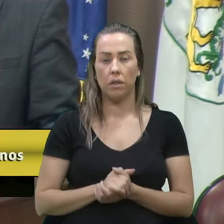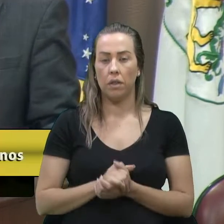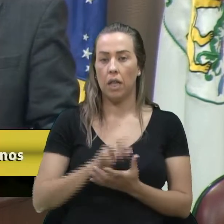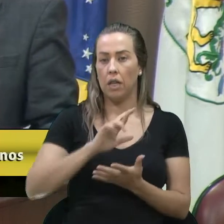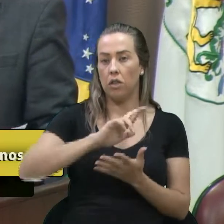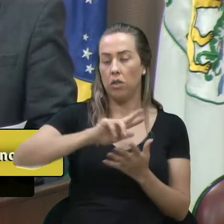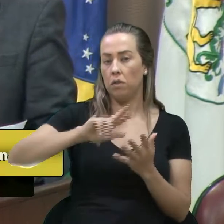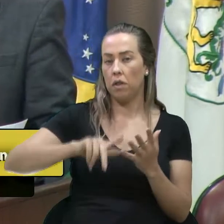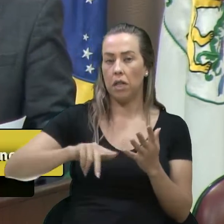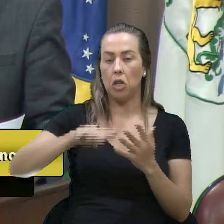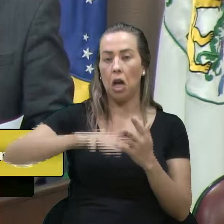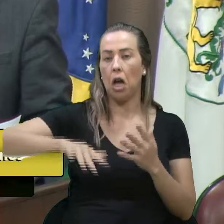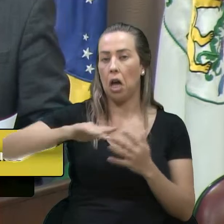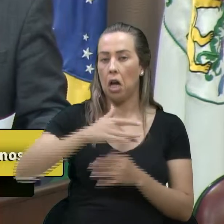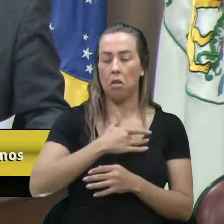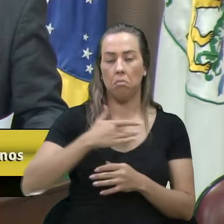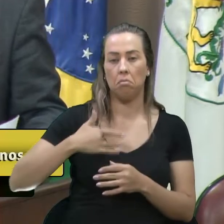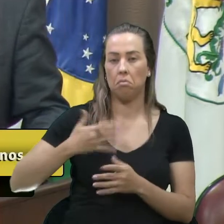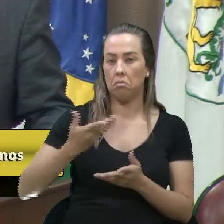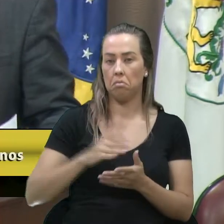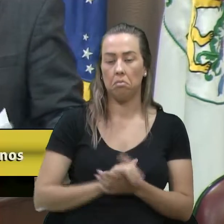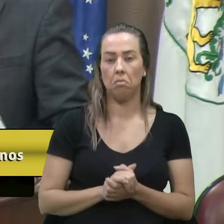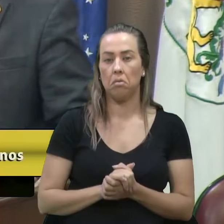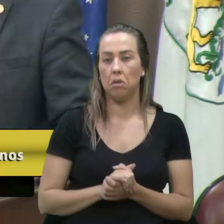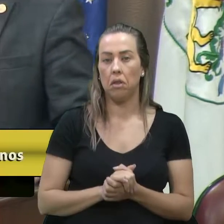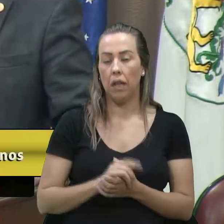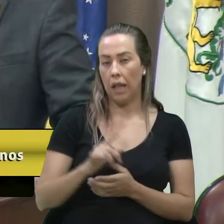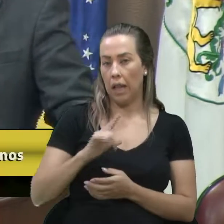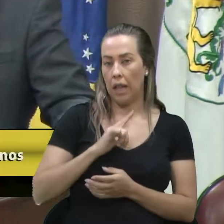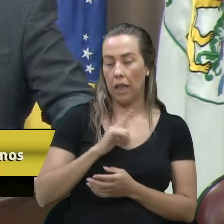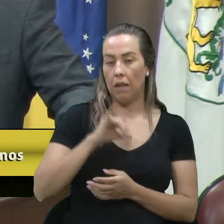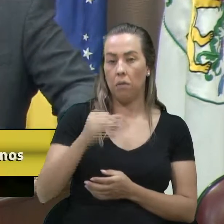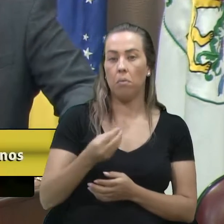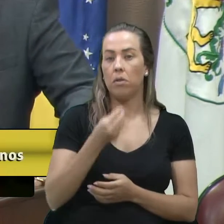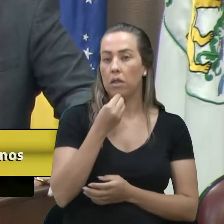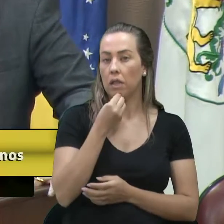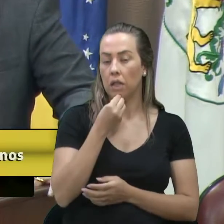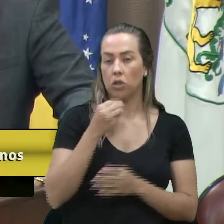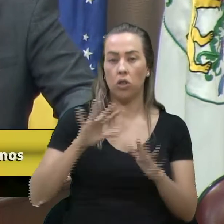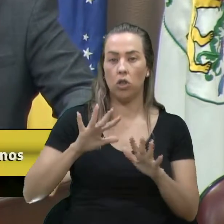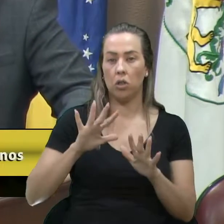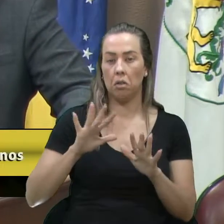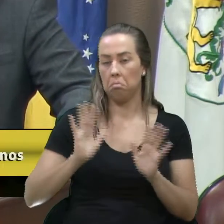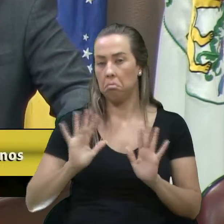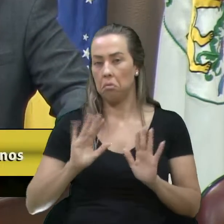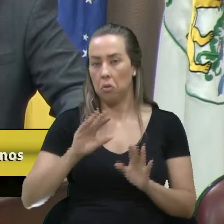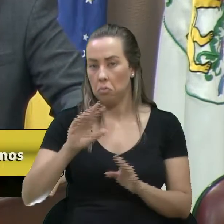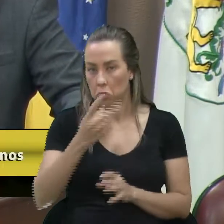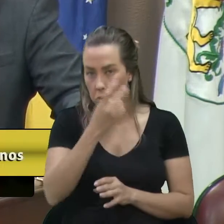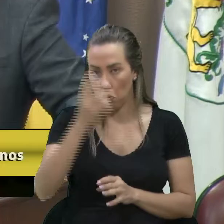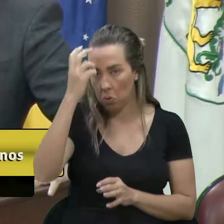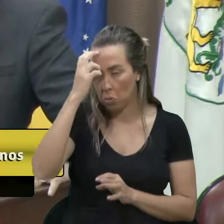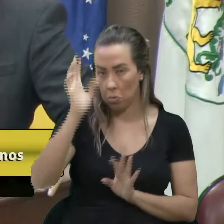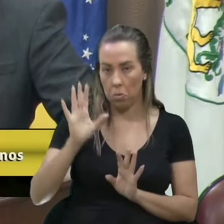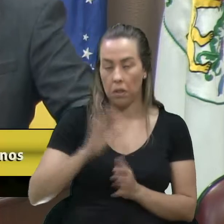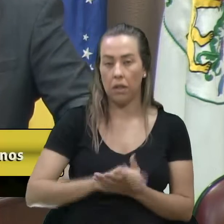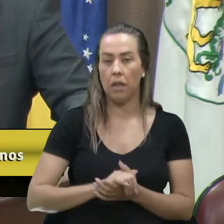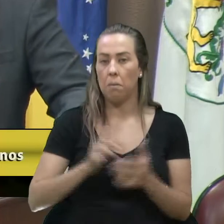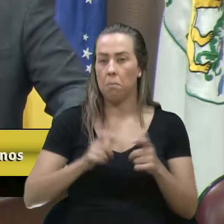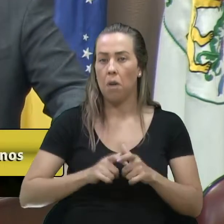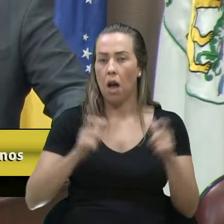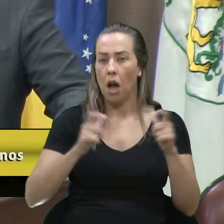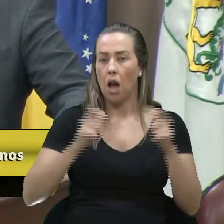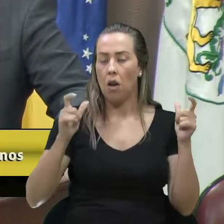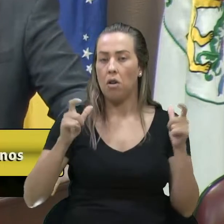diferente da classe social, de que teve ela a oportunidade ou não de cultura, de que na maioria das